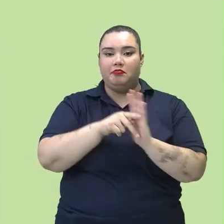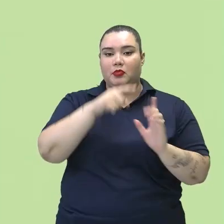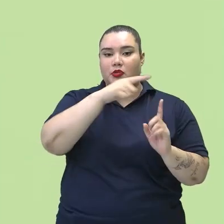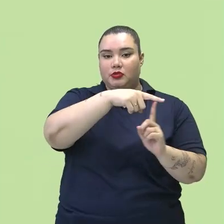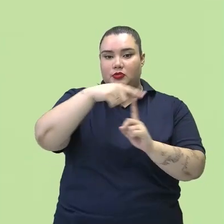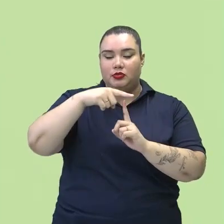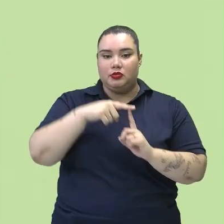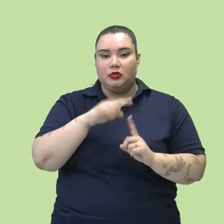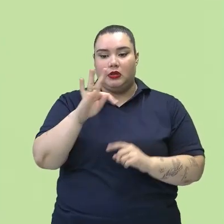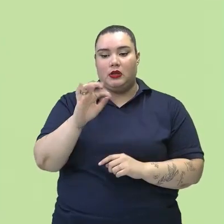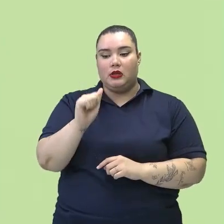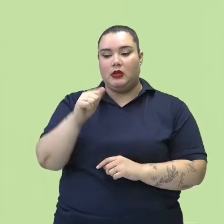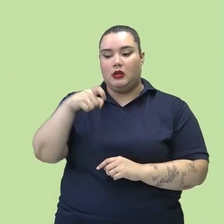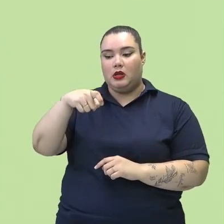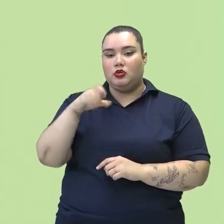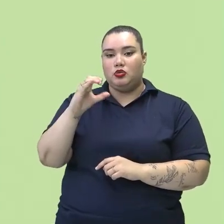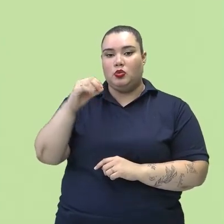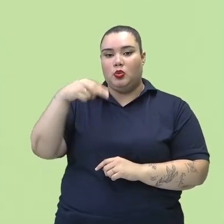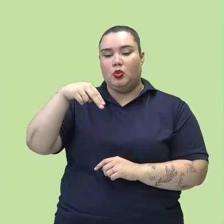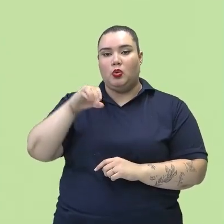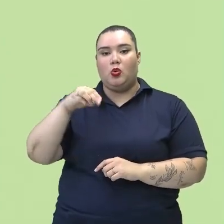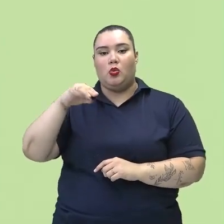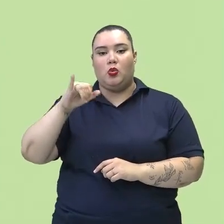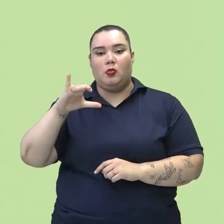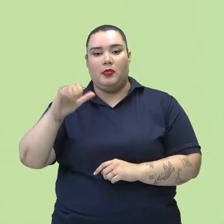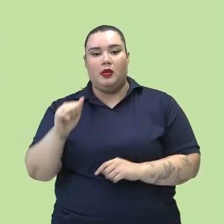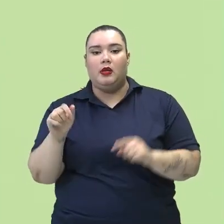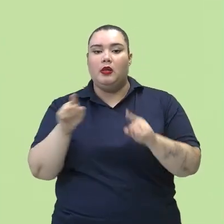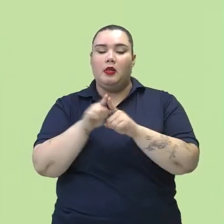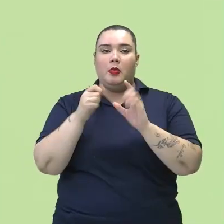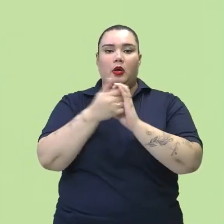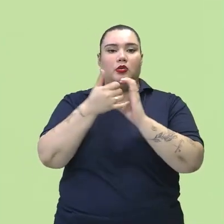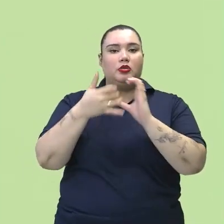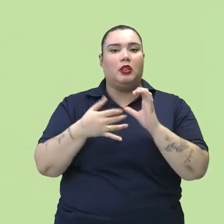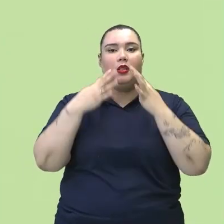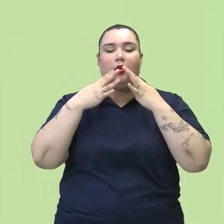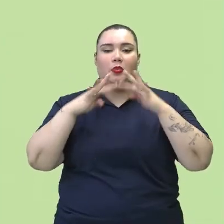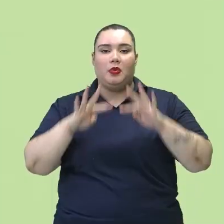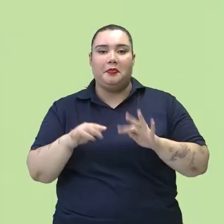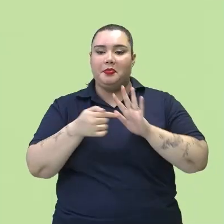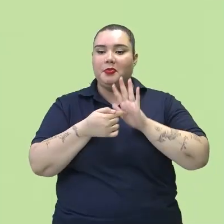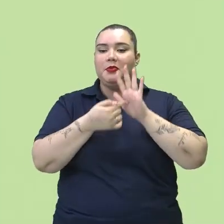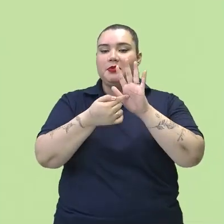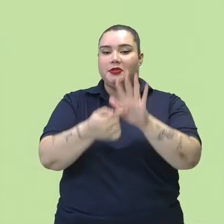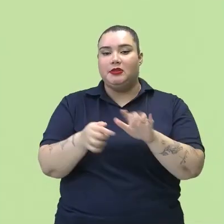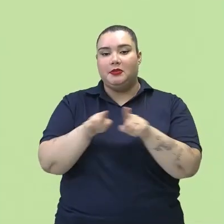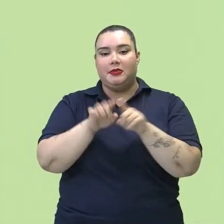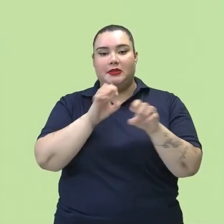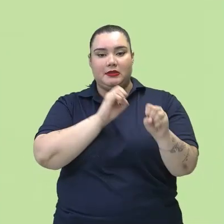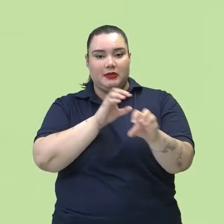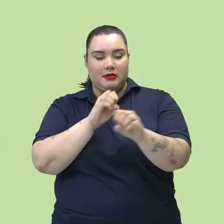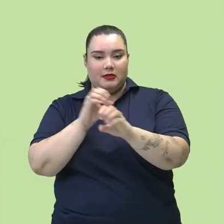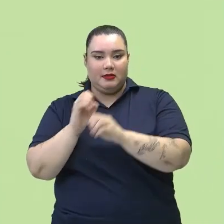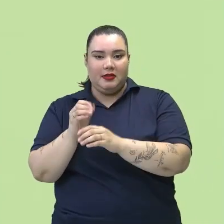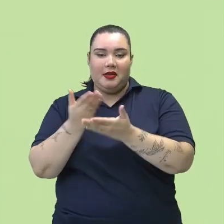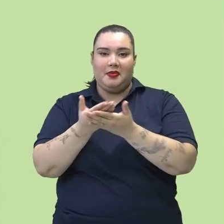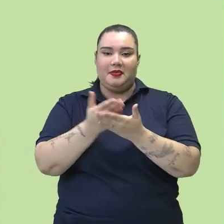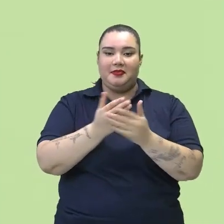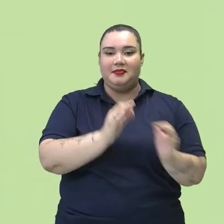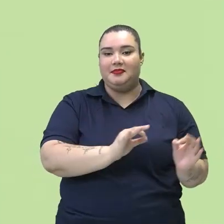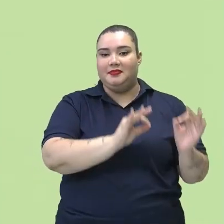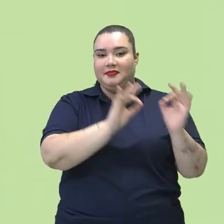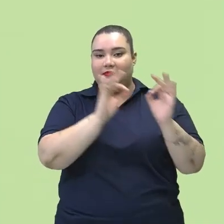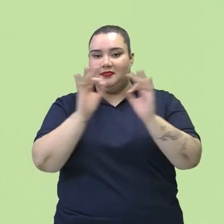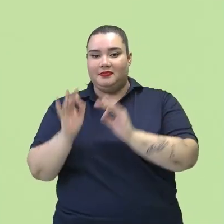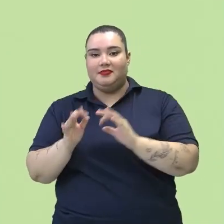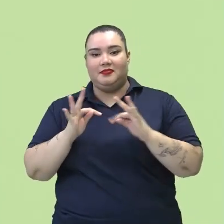classificação taxonômica, e características comuns também foram apresentadas para vocês aí durante a nossa aula